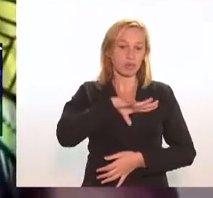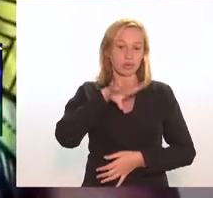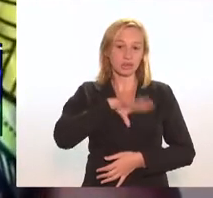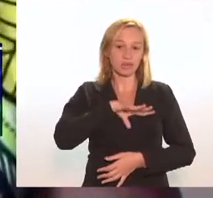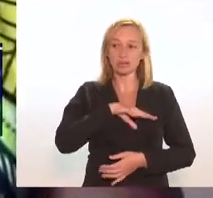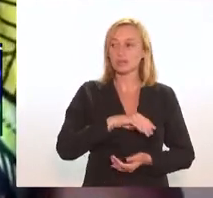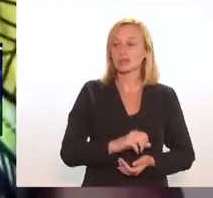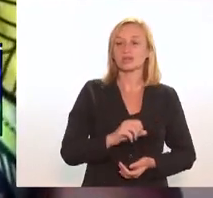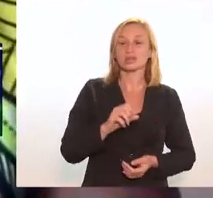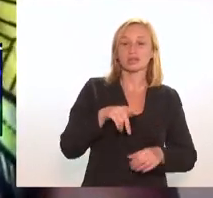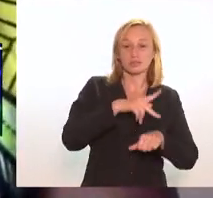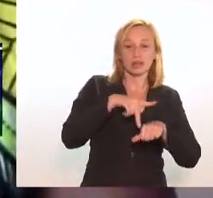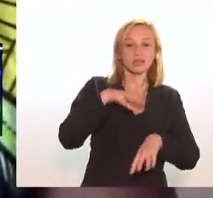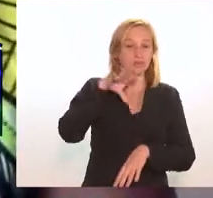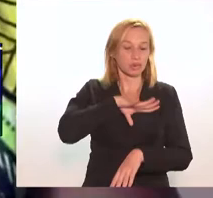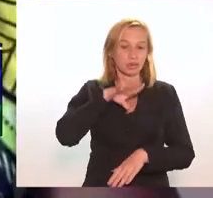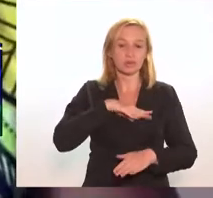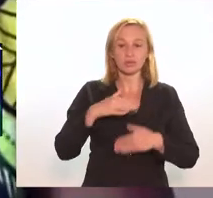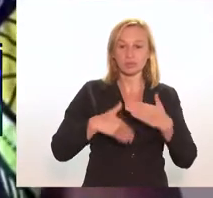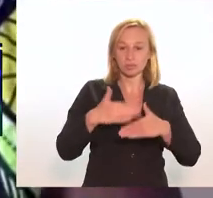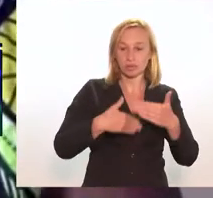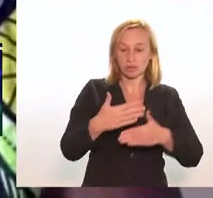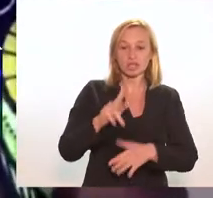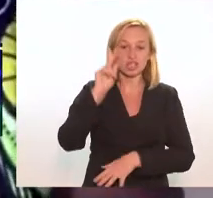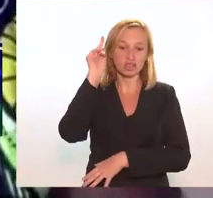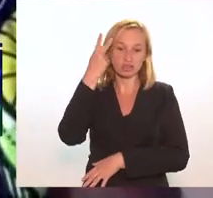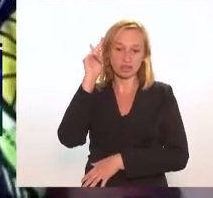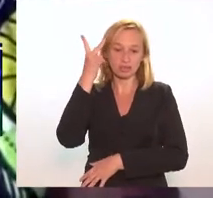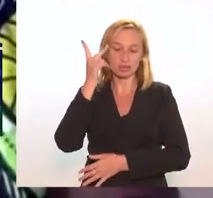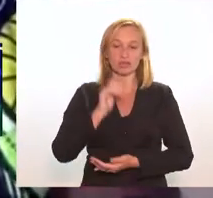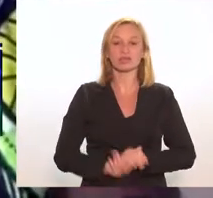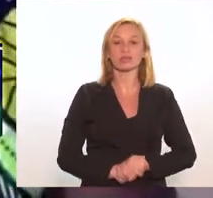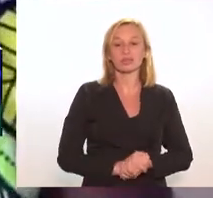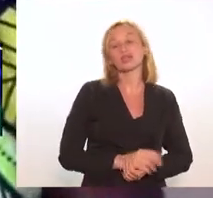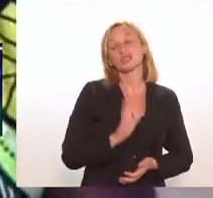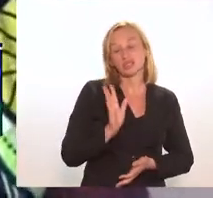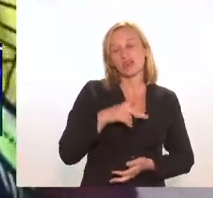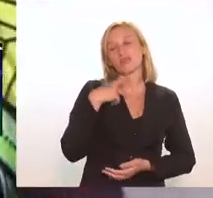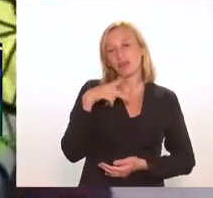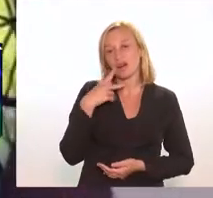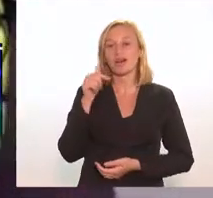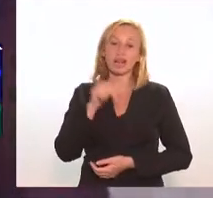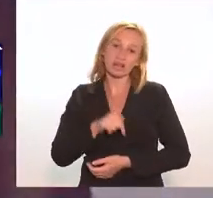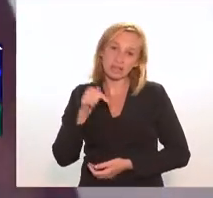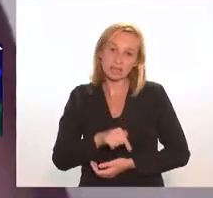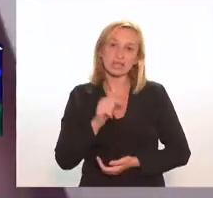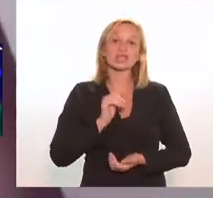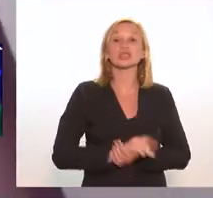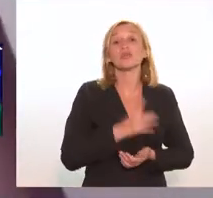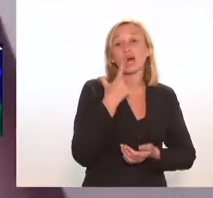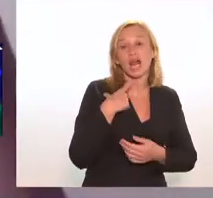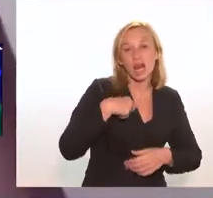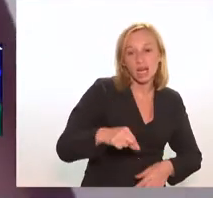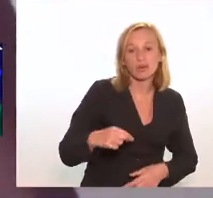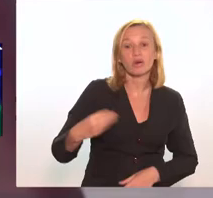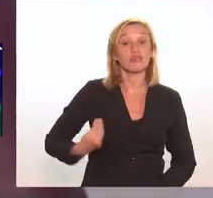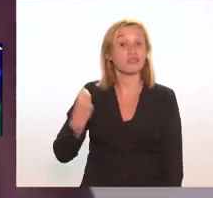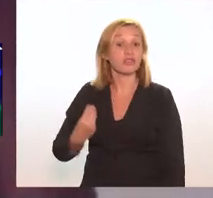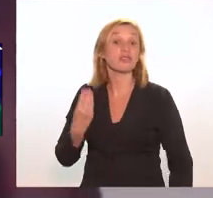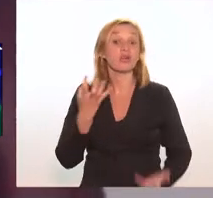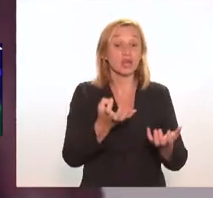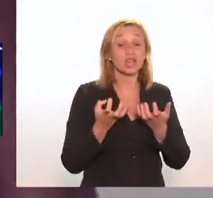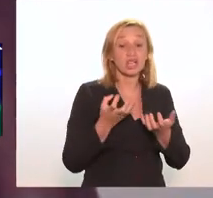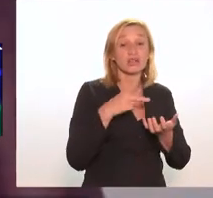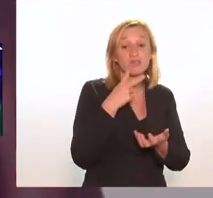E isso tem a ver com processos históricos. Acho que muitos falaram aqui sobre a língua viva e eu queria fazer